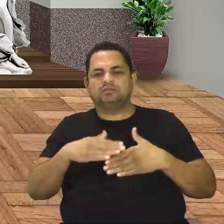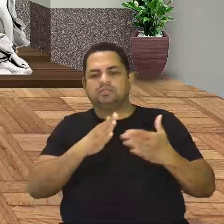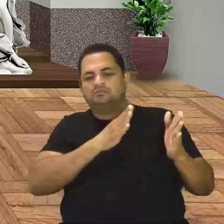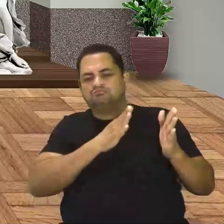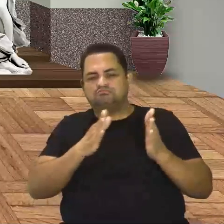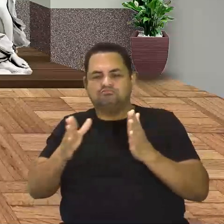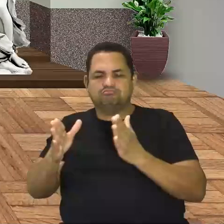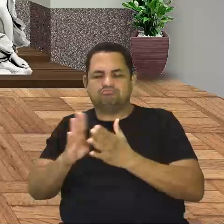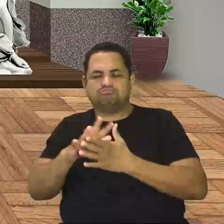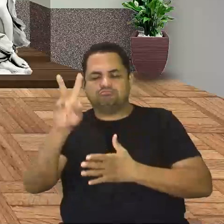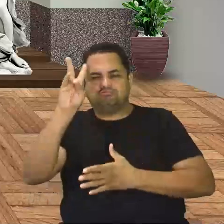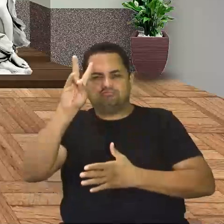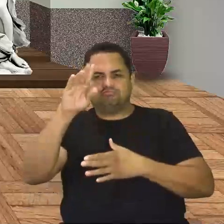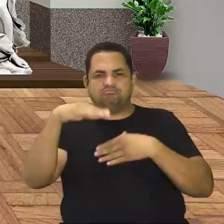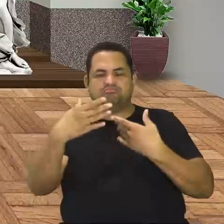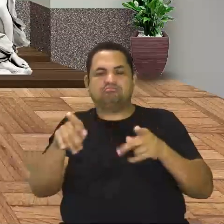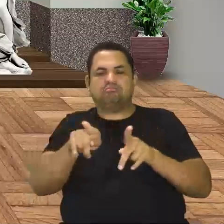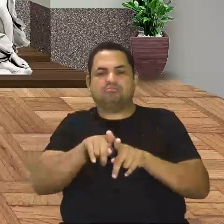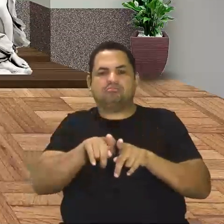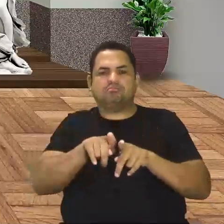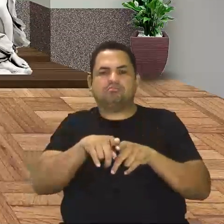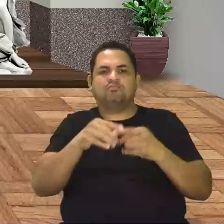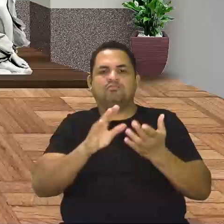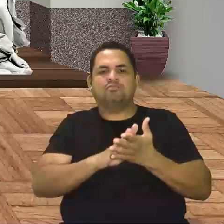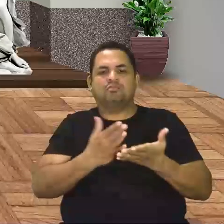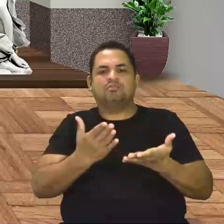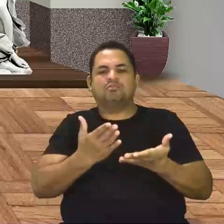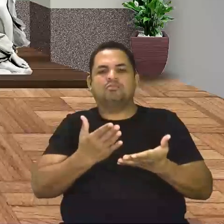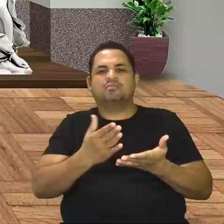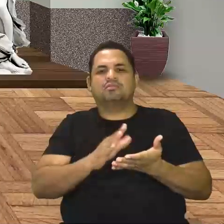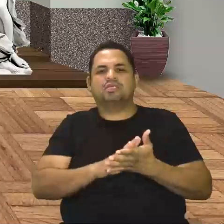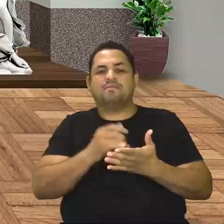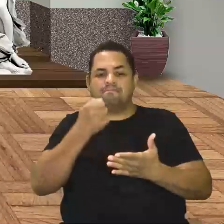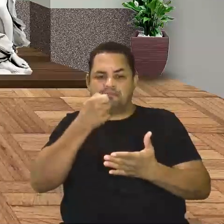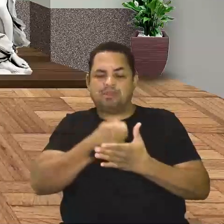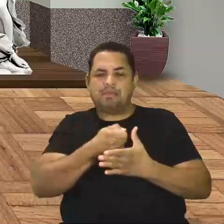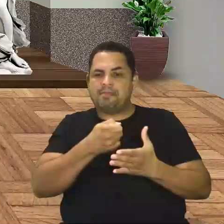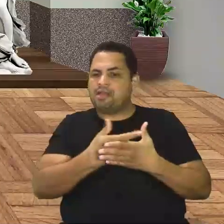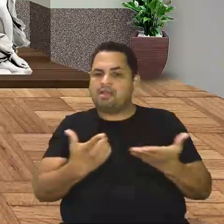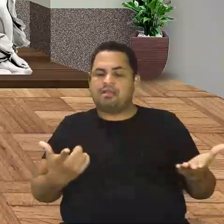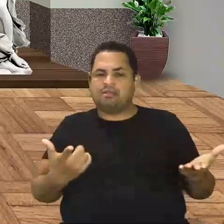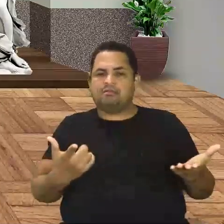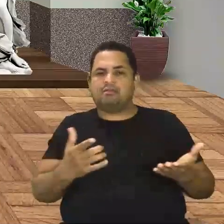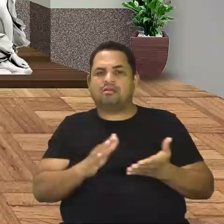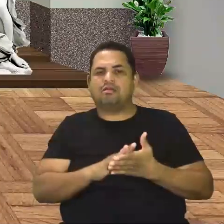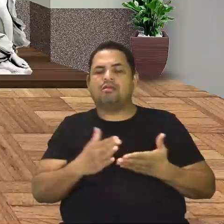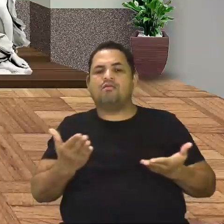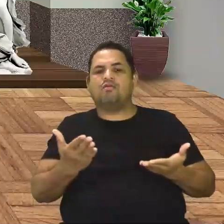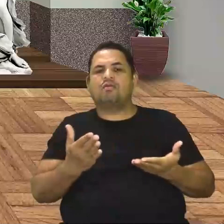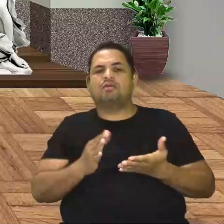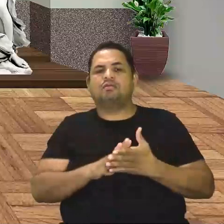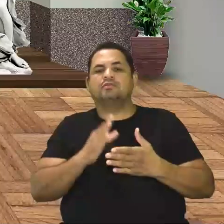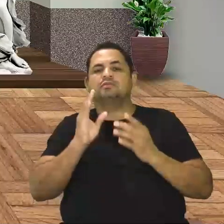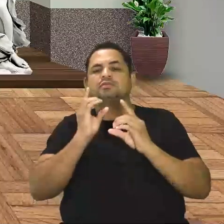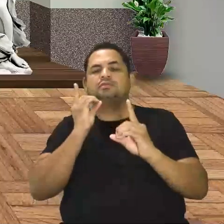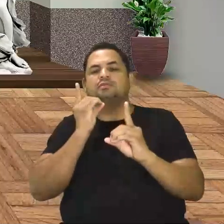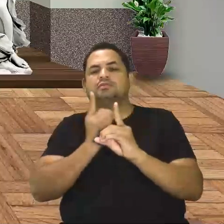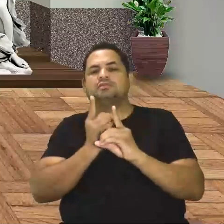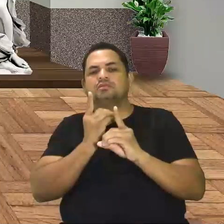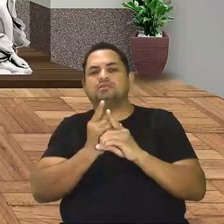da história, mas esse direito também ele tinha um custo alto. E aí nós vamos nos